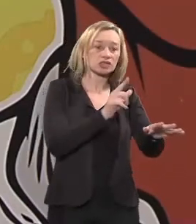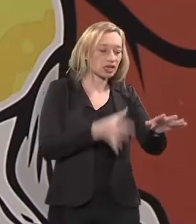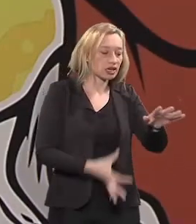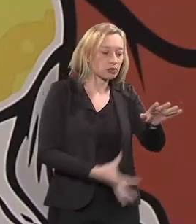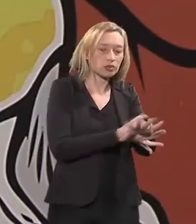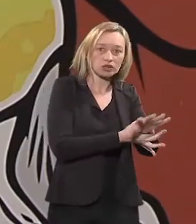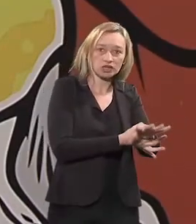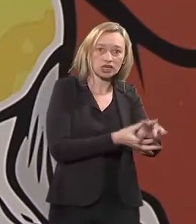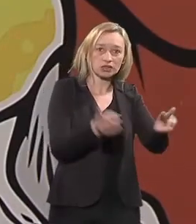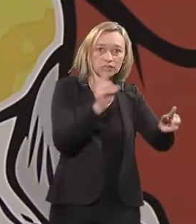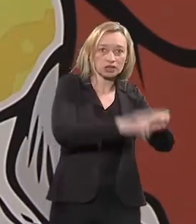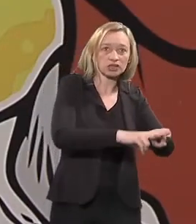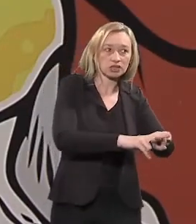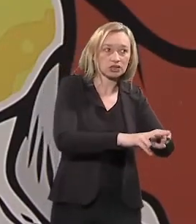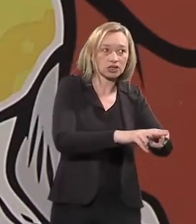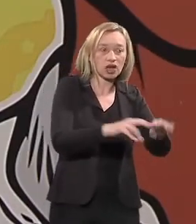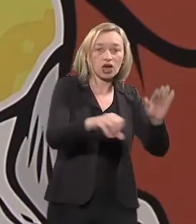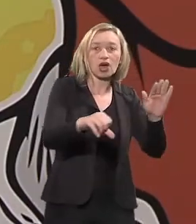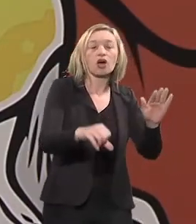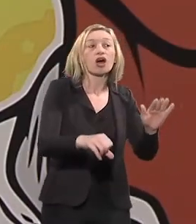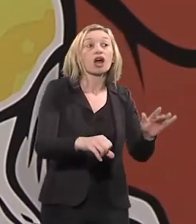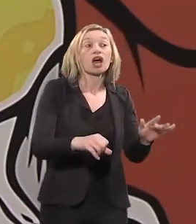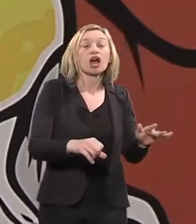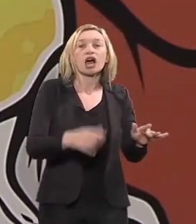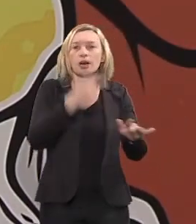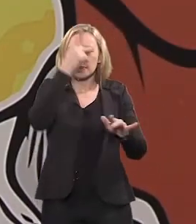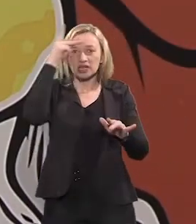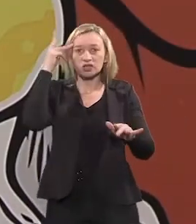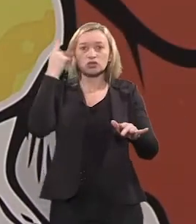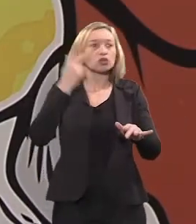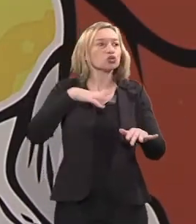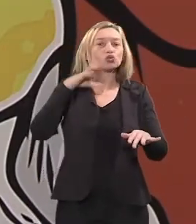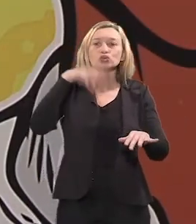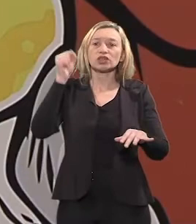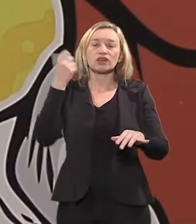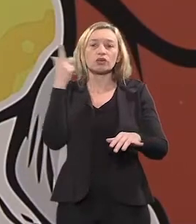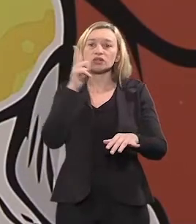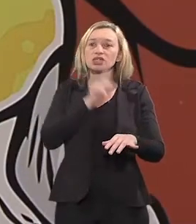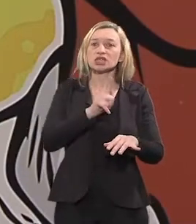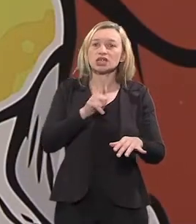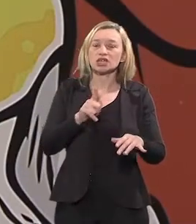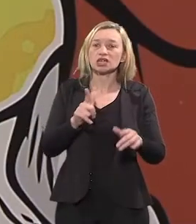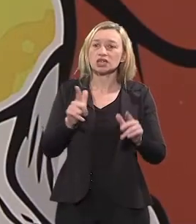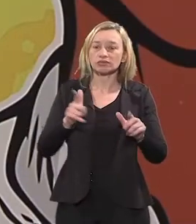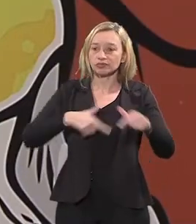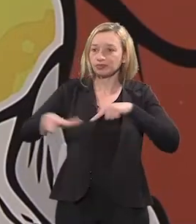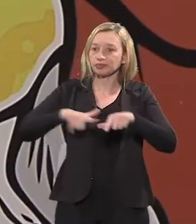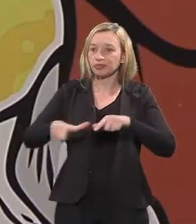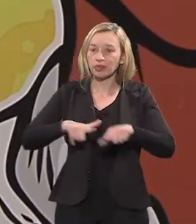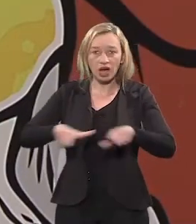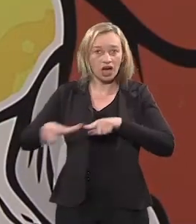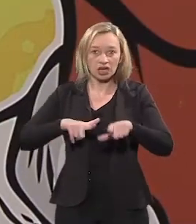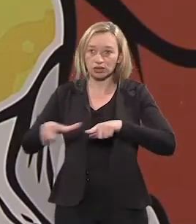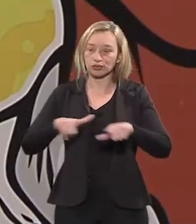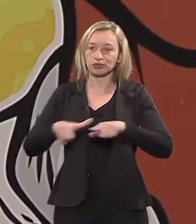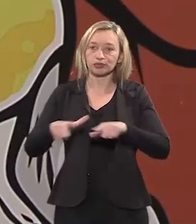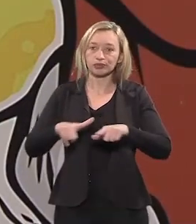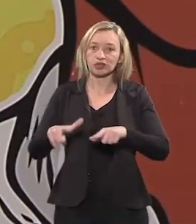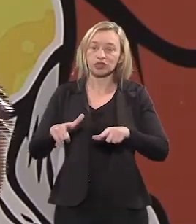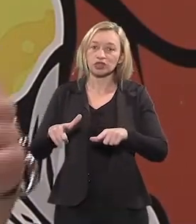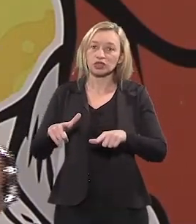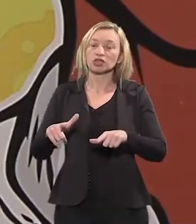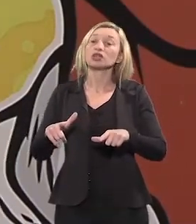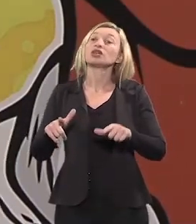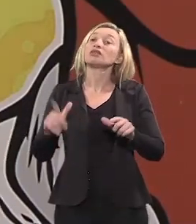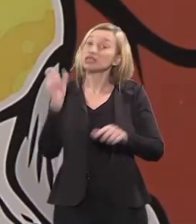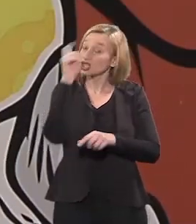ter a mesma chance de acesso, né, ao trabalho. Enfim, sempre vai ser enxergado como